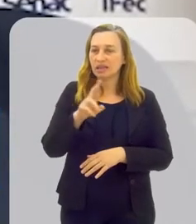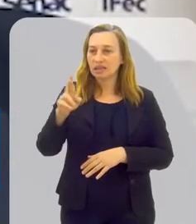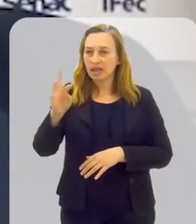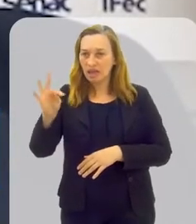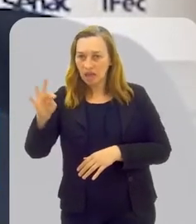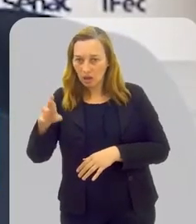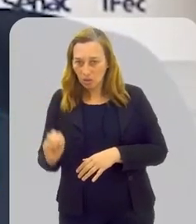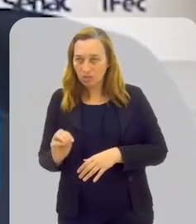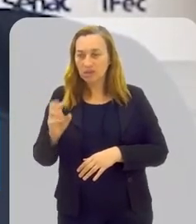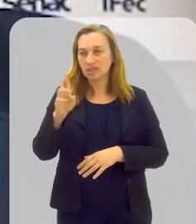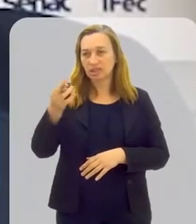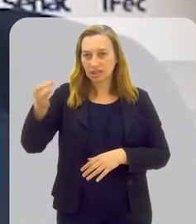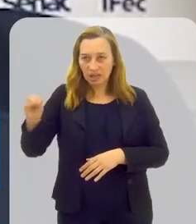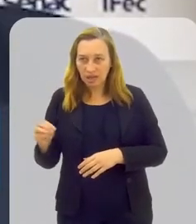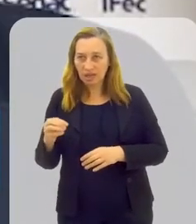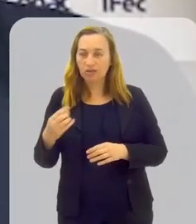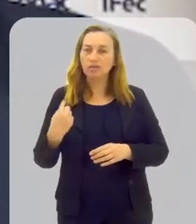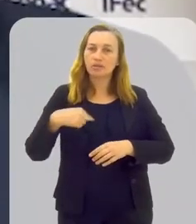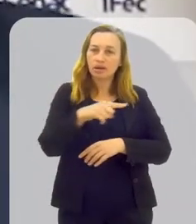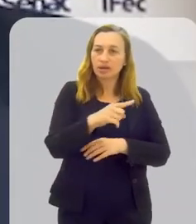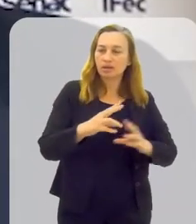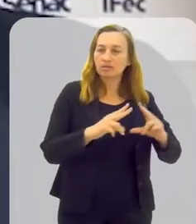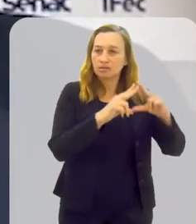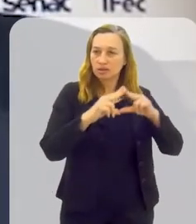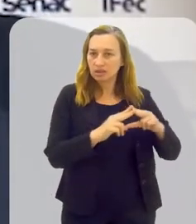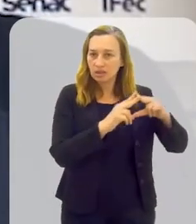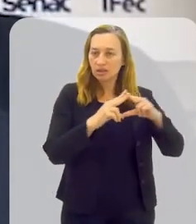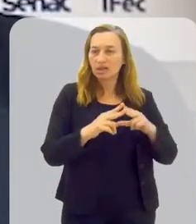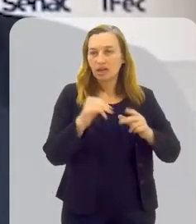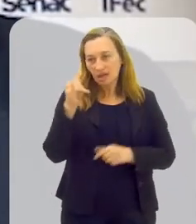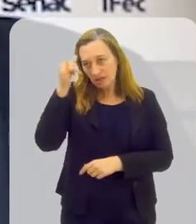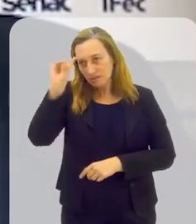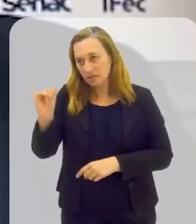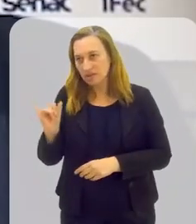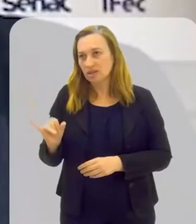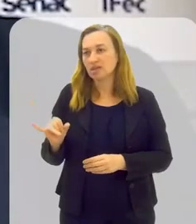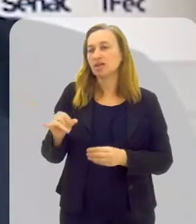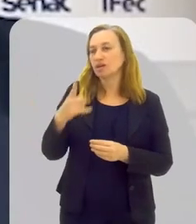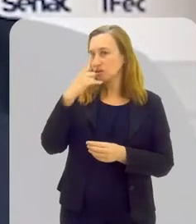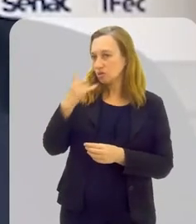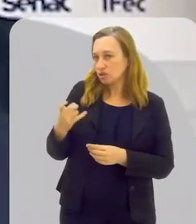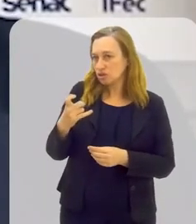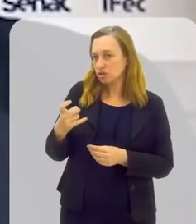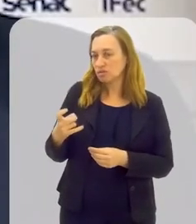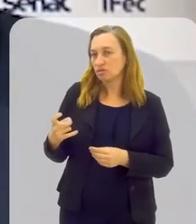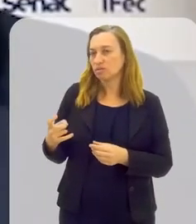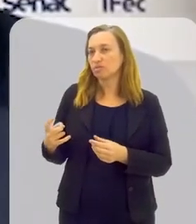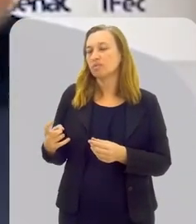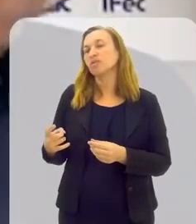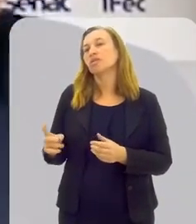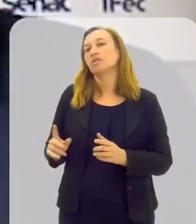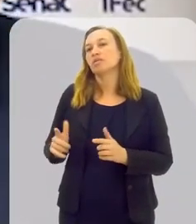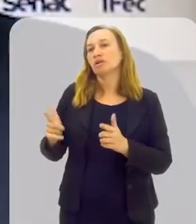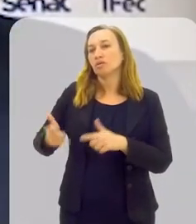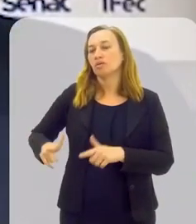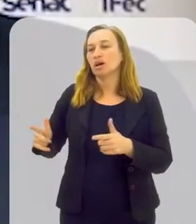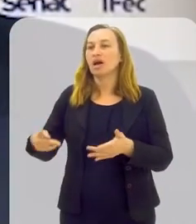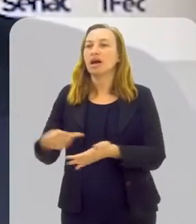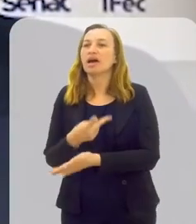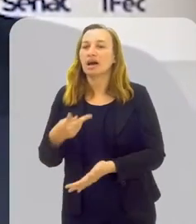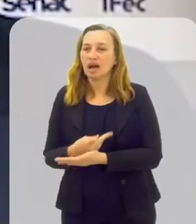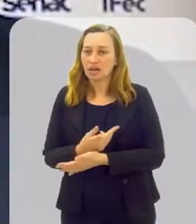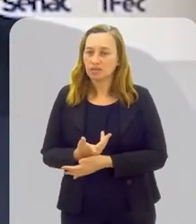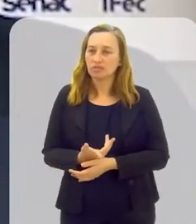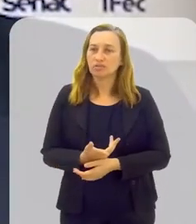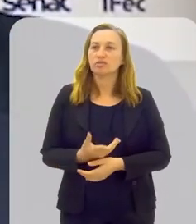sanitário quando ele poderia ir para reciclagem e a gente evita também que esse material vai parar na clandestinaridade com